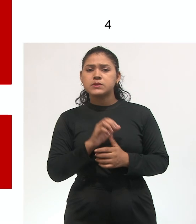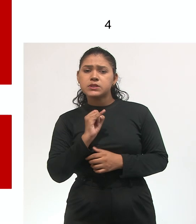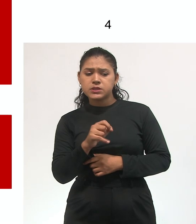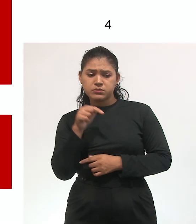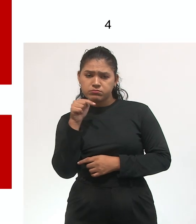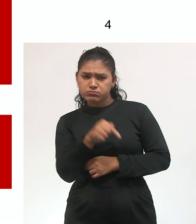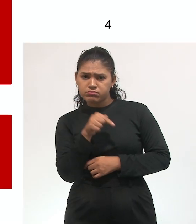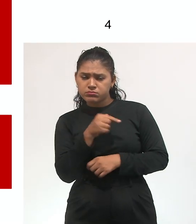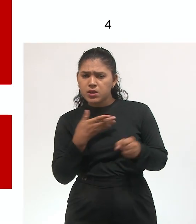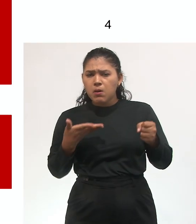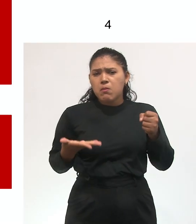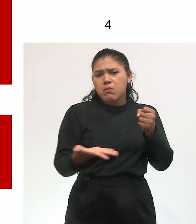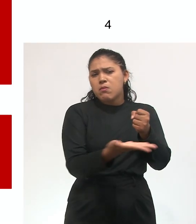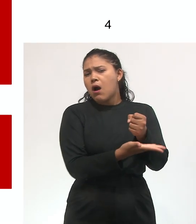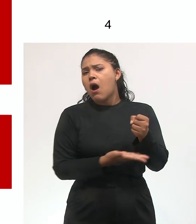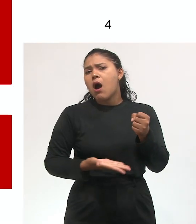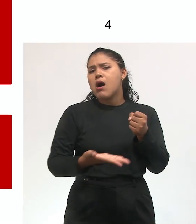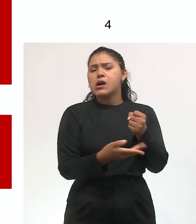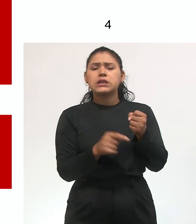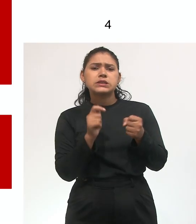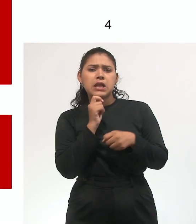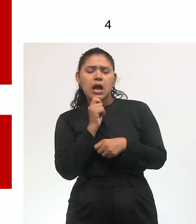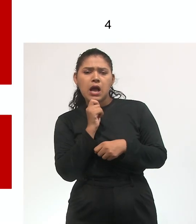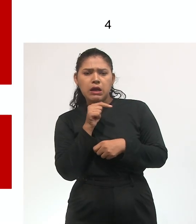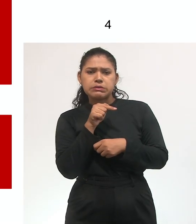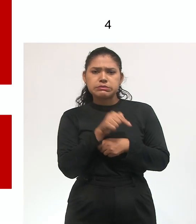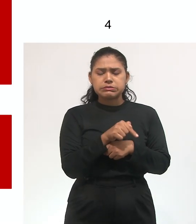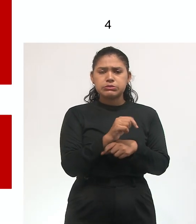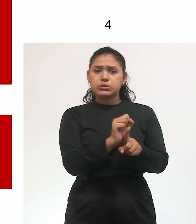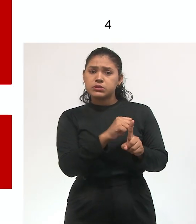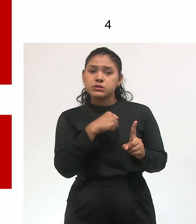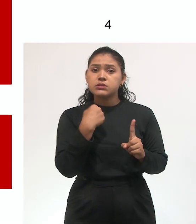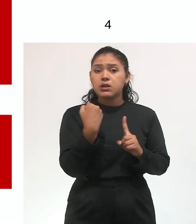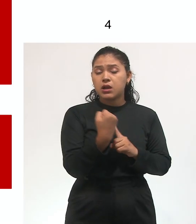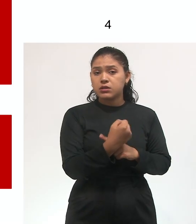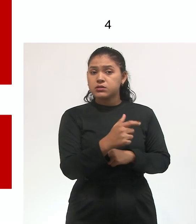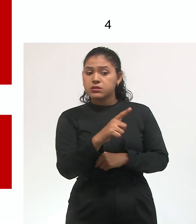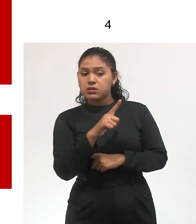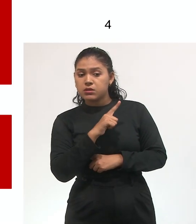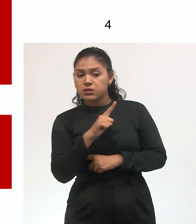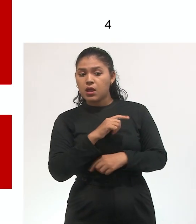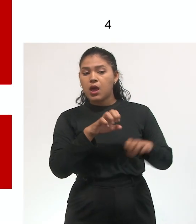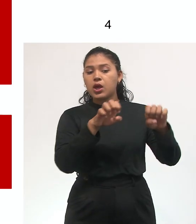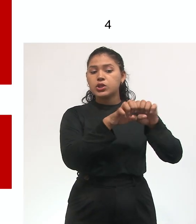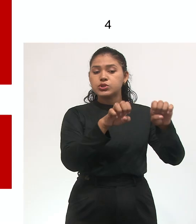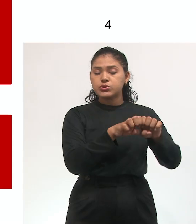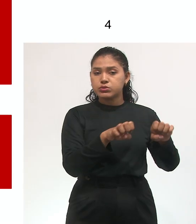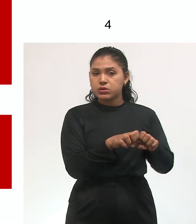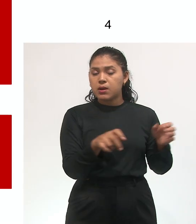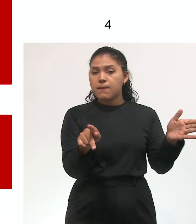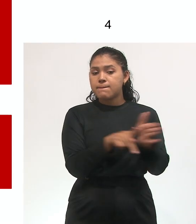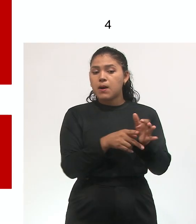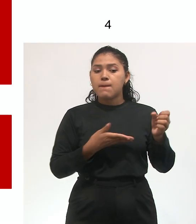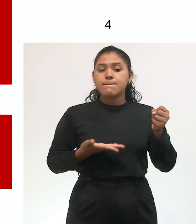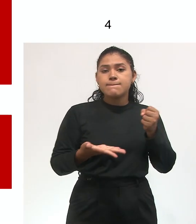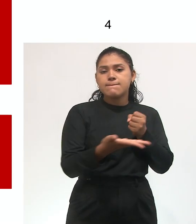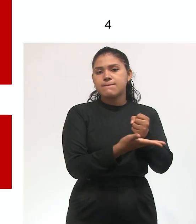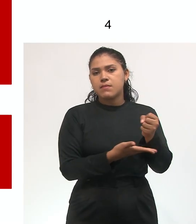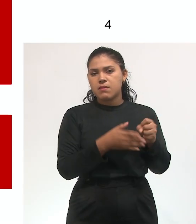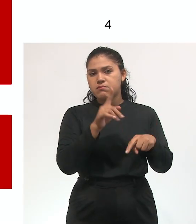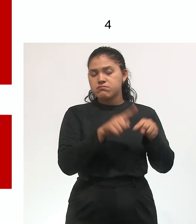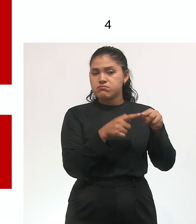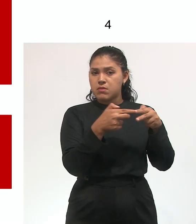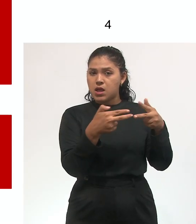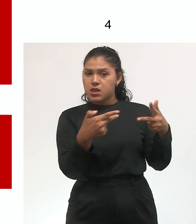na base desta pirâmide, né, na base dessa sociedade, vai existir a infraestrutura, que é essa